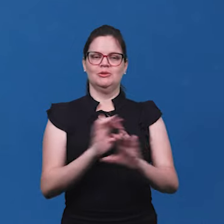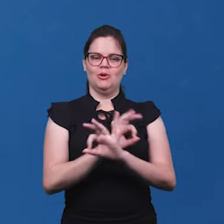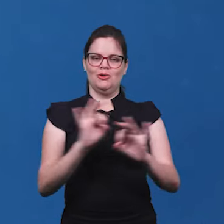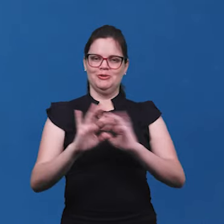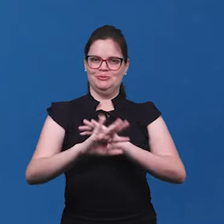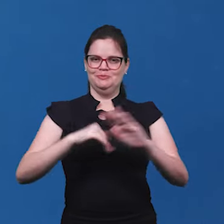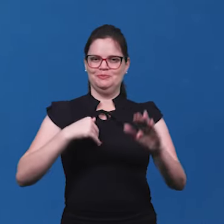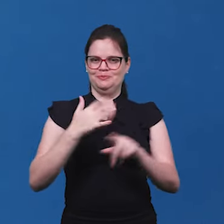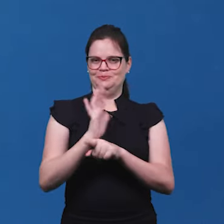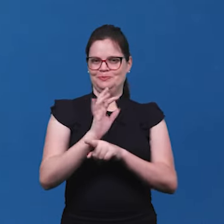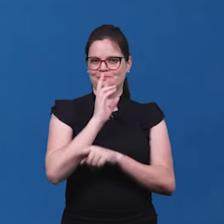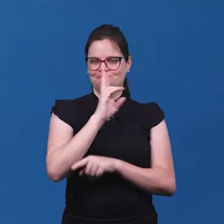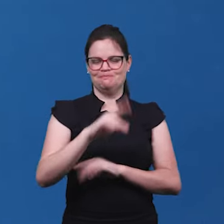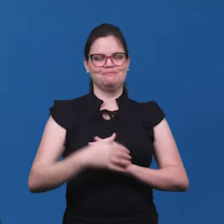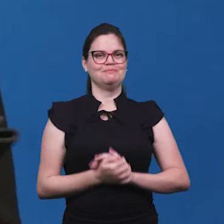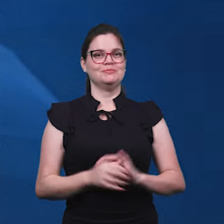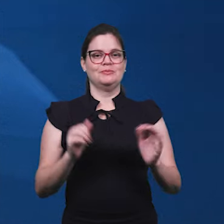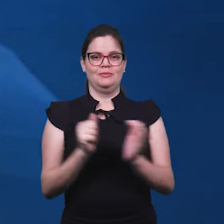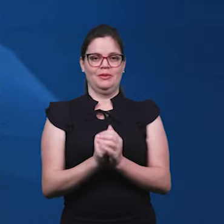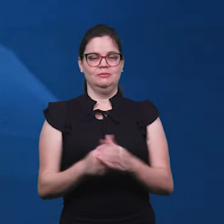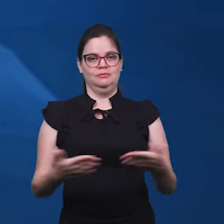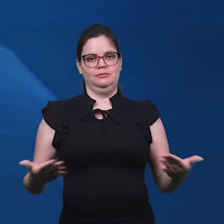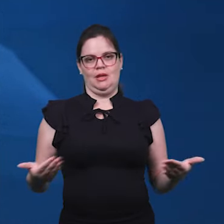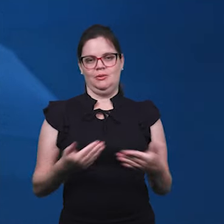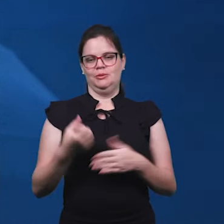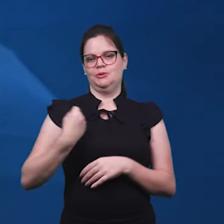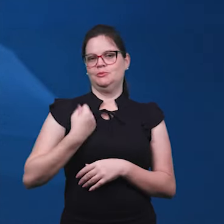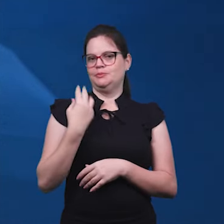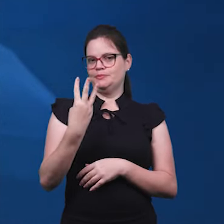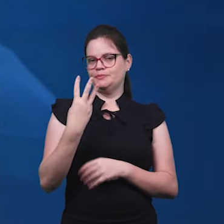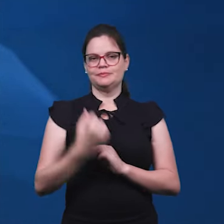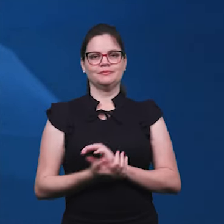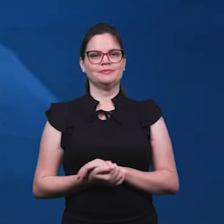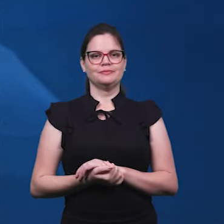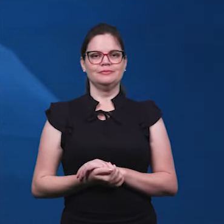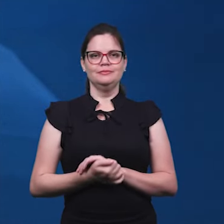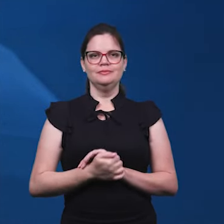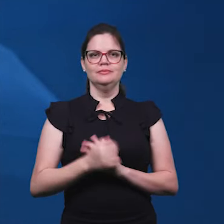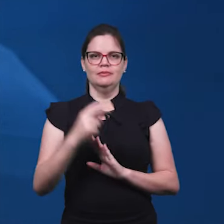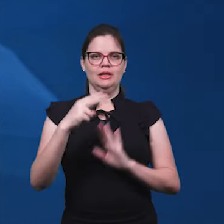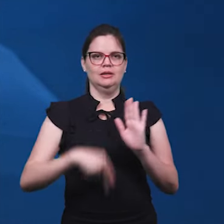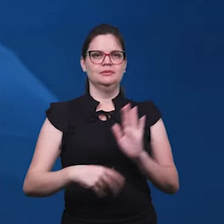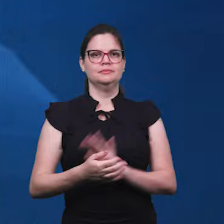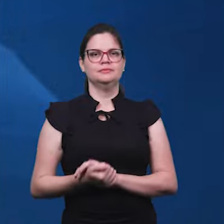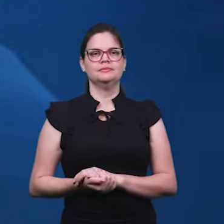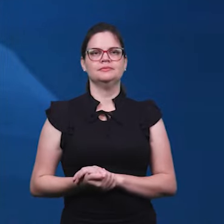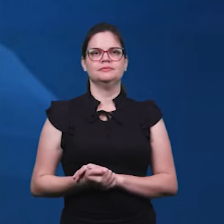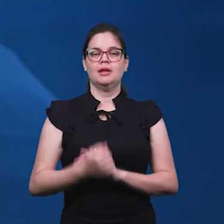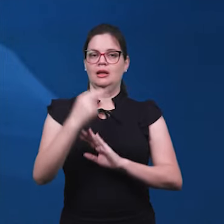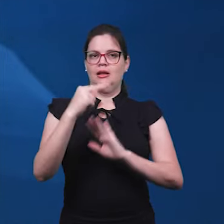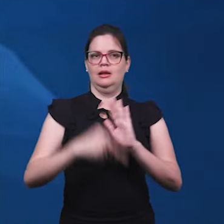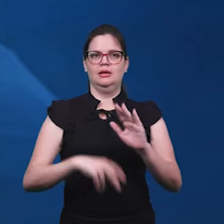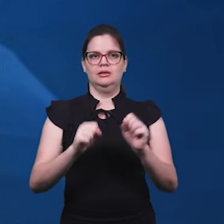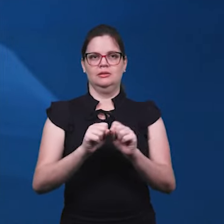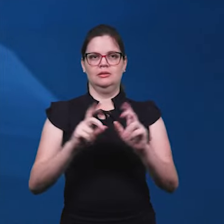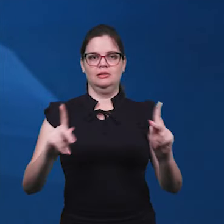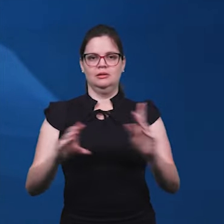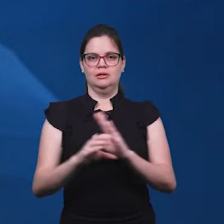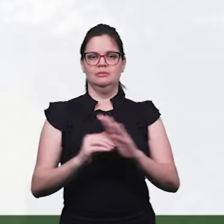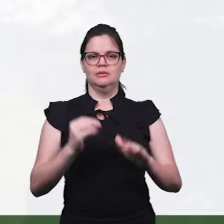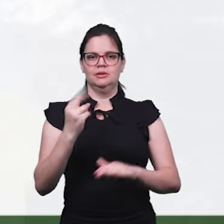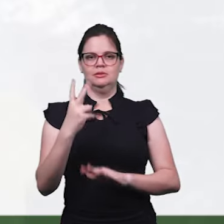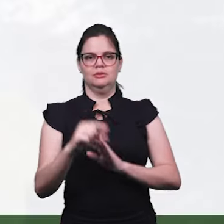sua resposta, Felipe, obrigado, viu? Amém, irmãos. Agora a nossa terceira pergunta. A terceira pergunta, vamos ler. Ela diz assim,